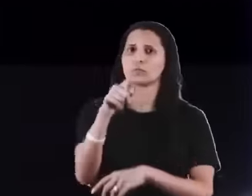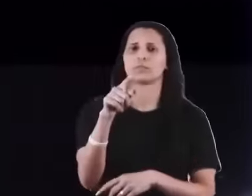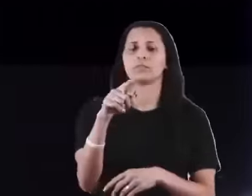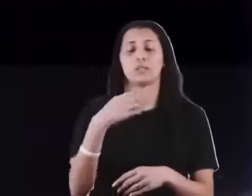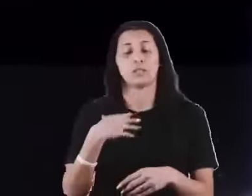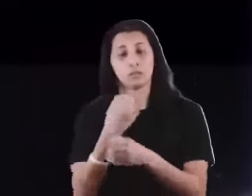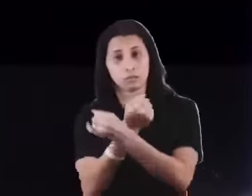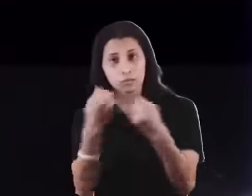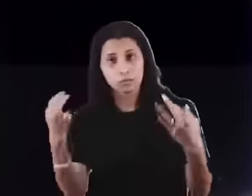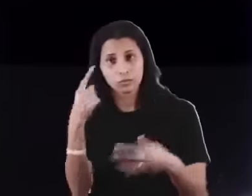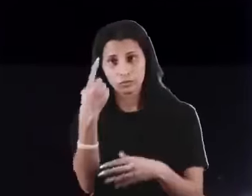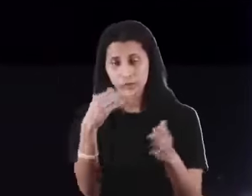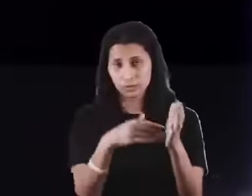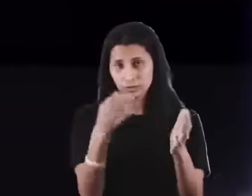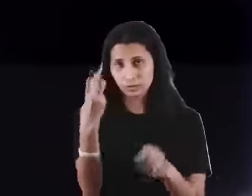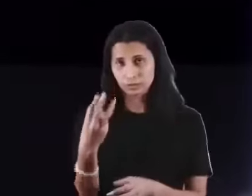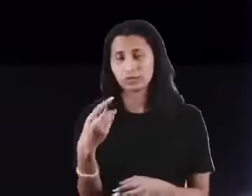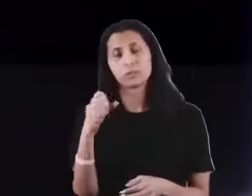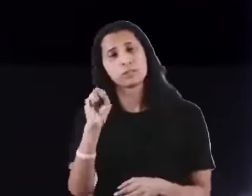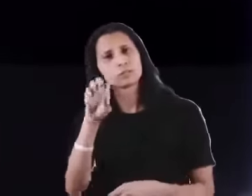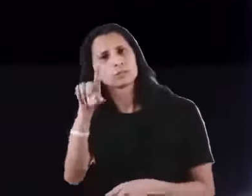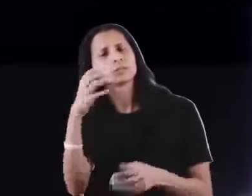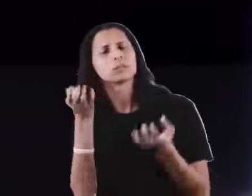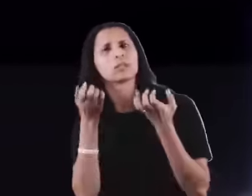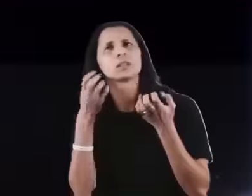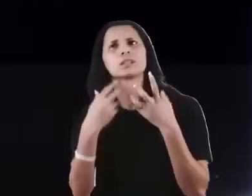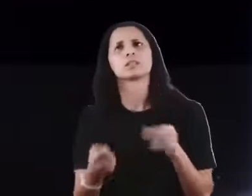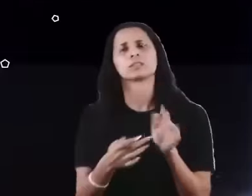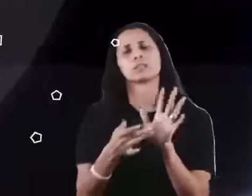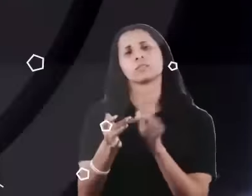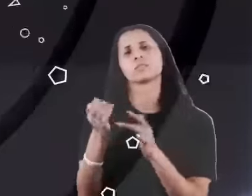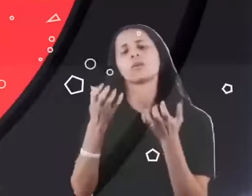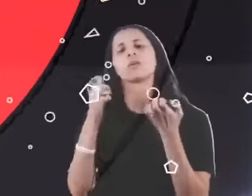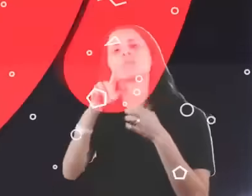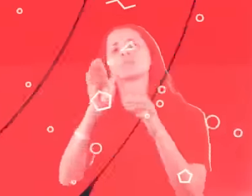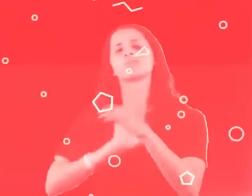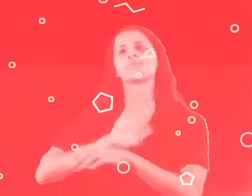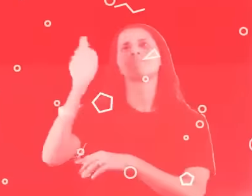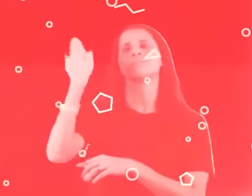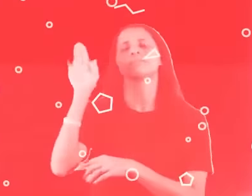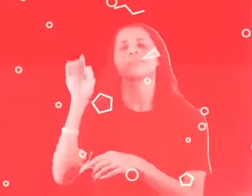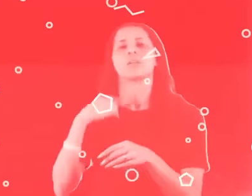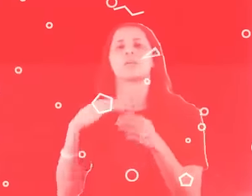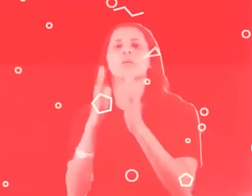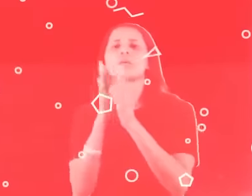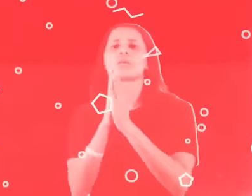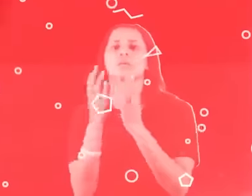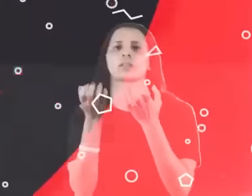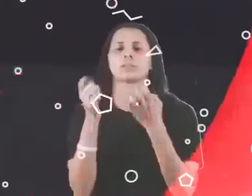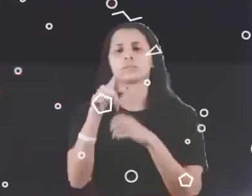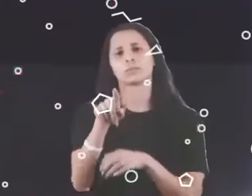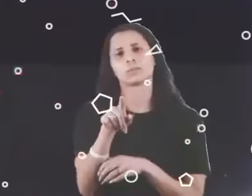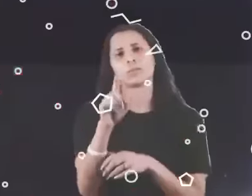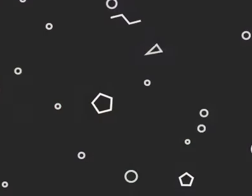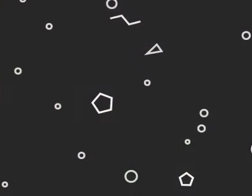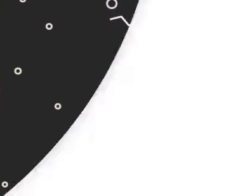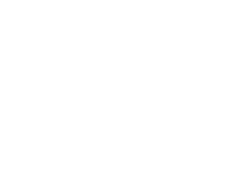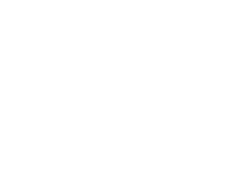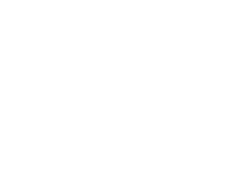até 3 se você quer entregar sua vida a Jesus eu quero você levante bem há 3 anos